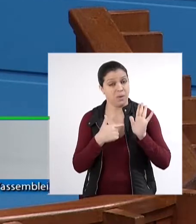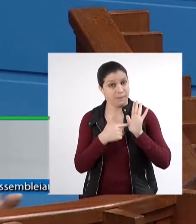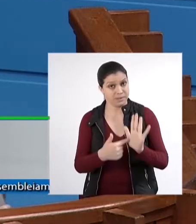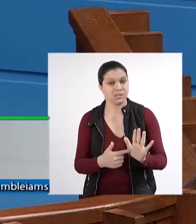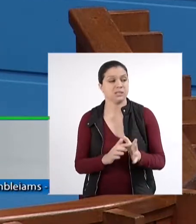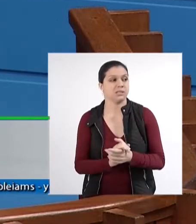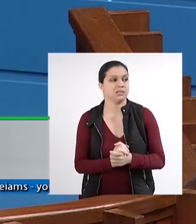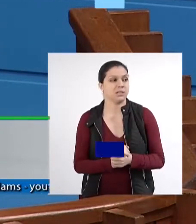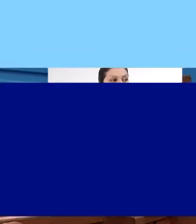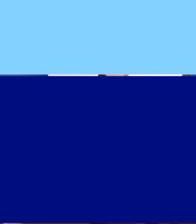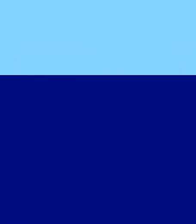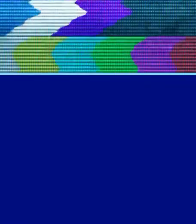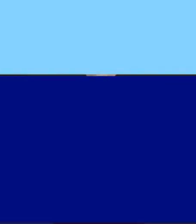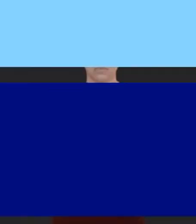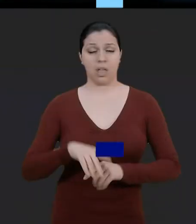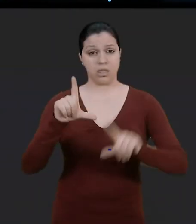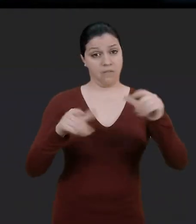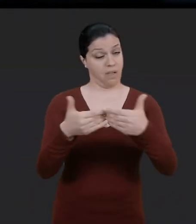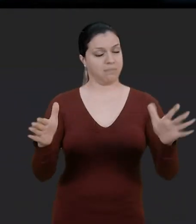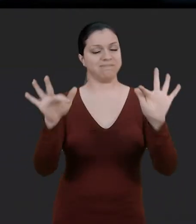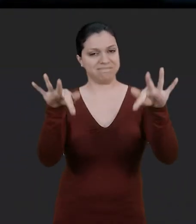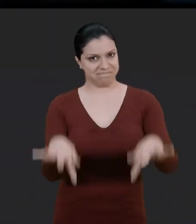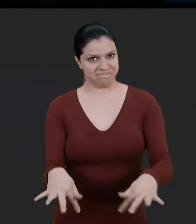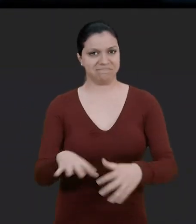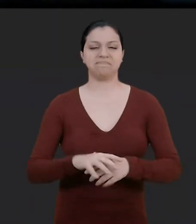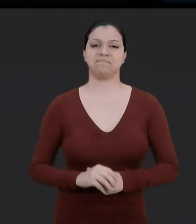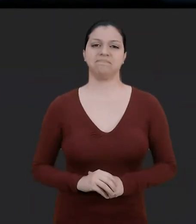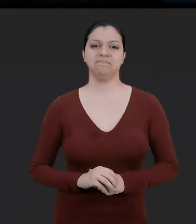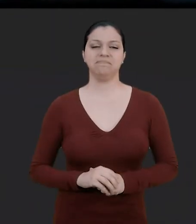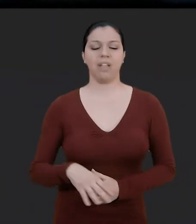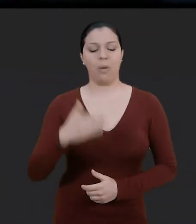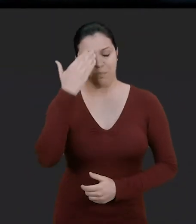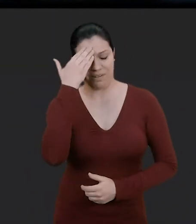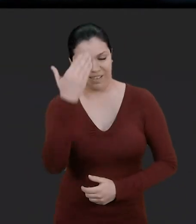apresentando seja contemplada. O programa TV Aberta fica por